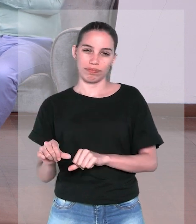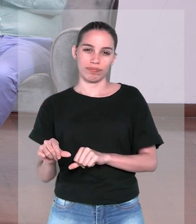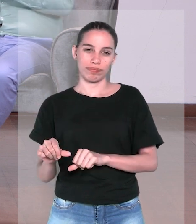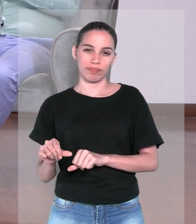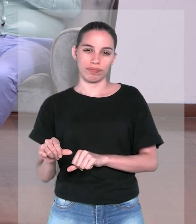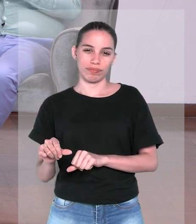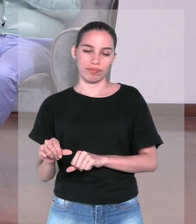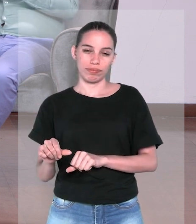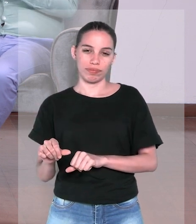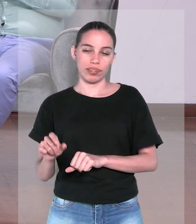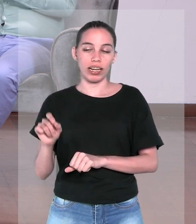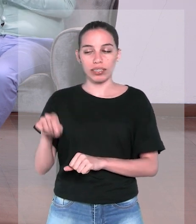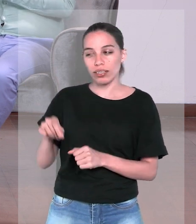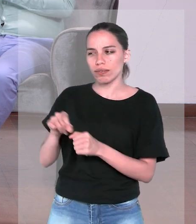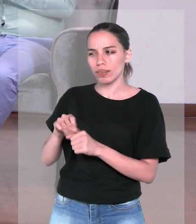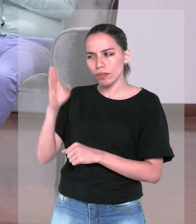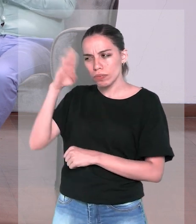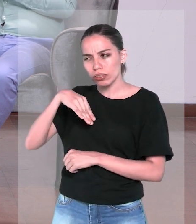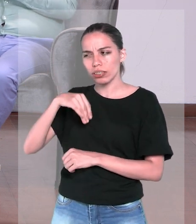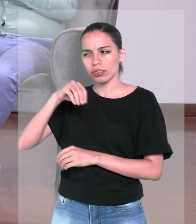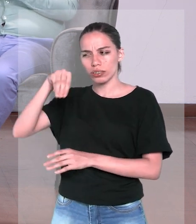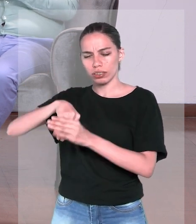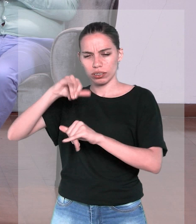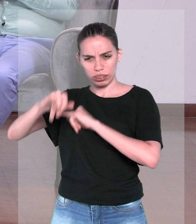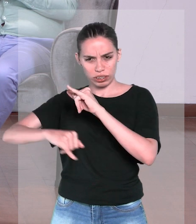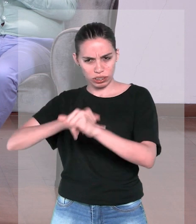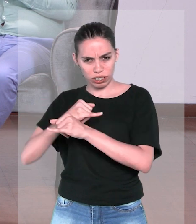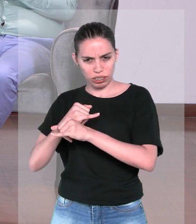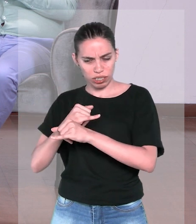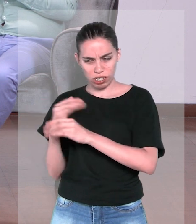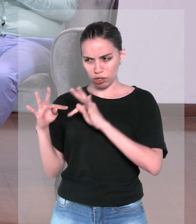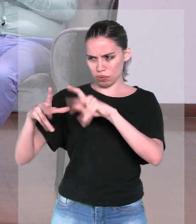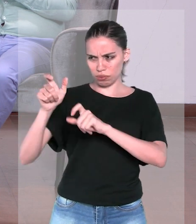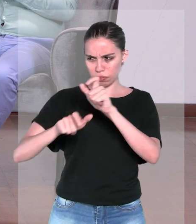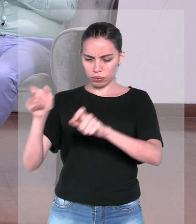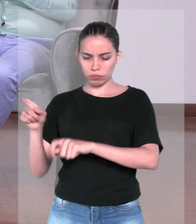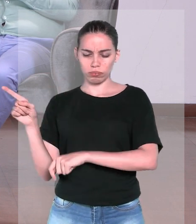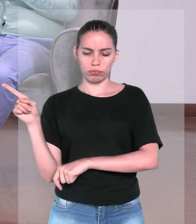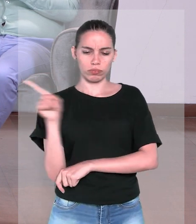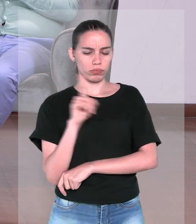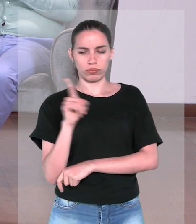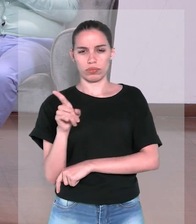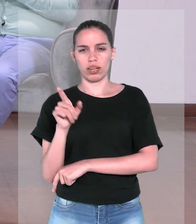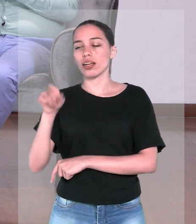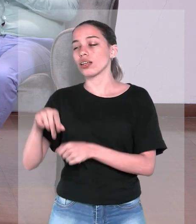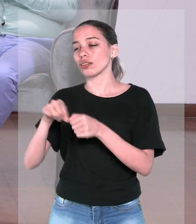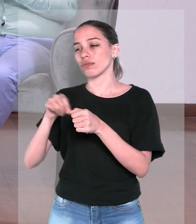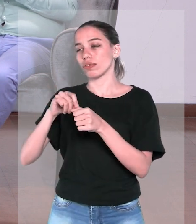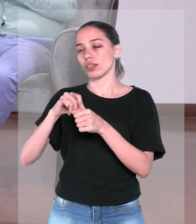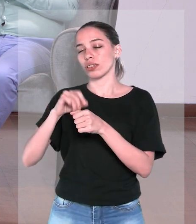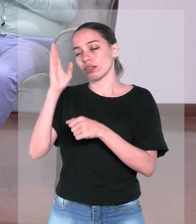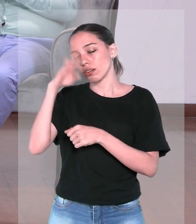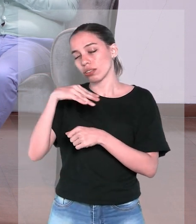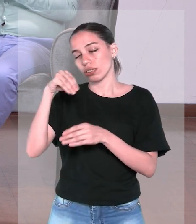isso. Isso pode ser difundido rapidamente. E nós não tínhamos comunidades que se organizavam de maneira tão